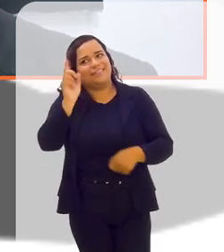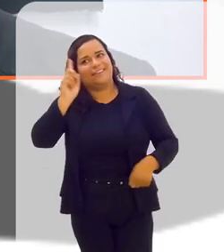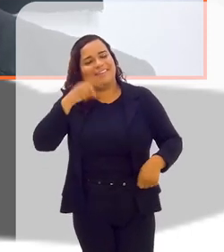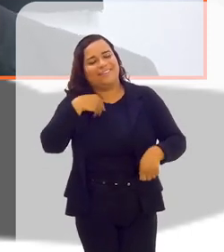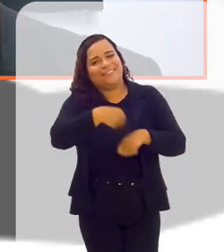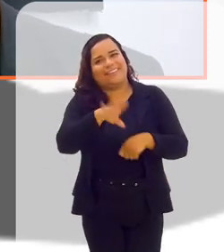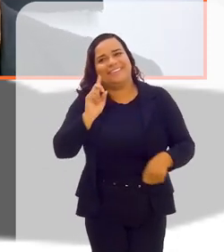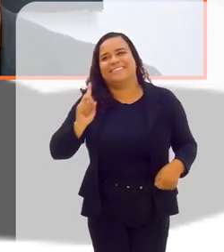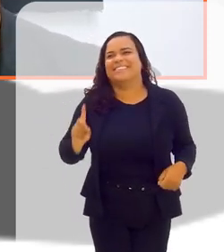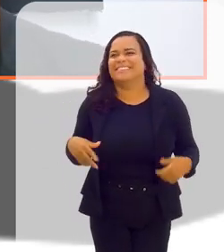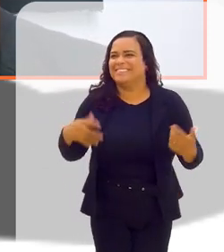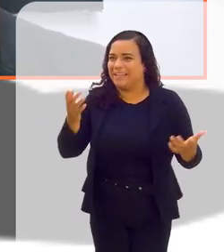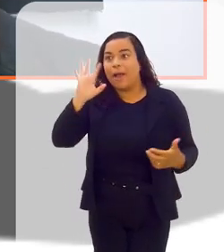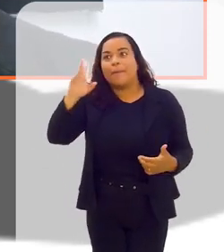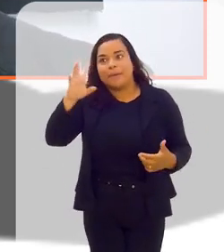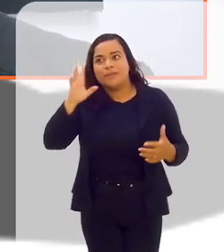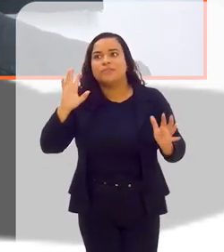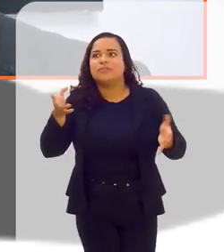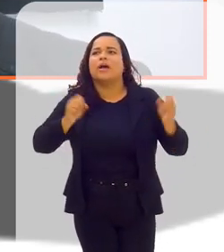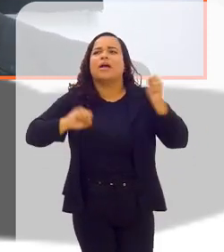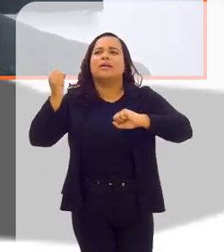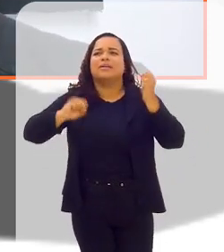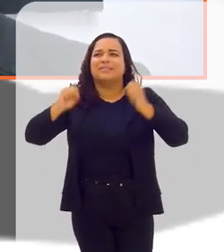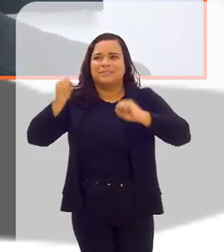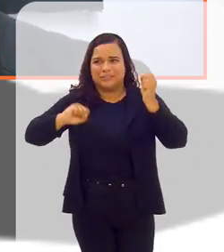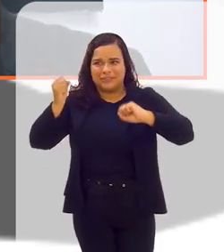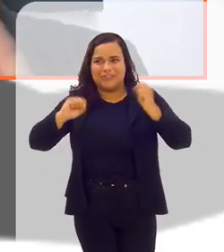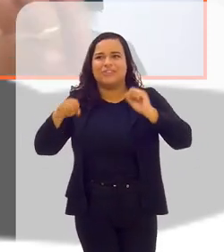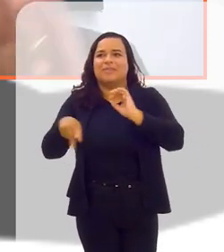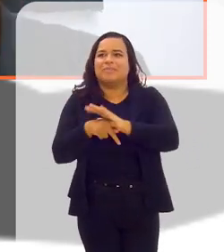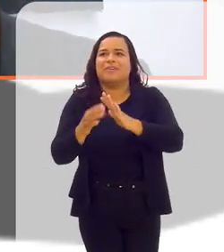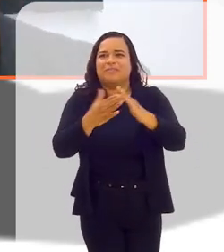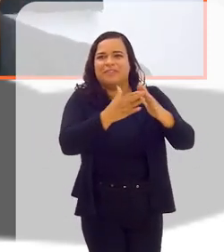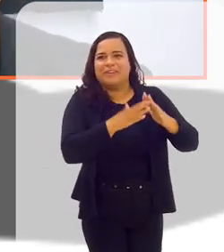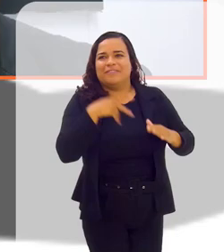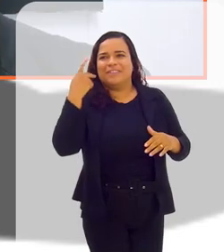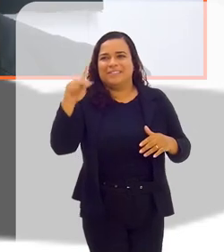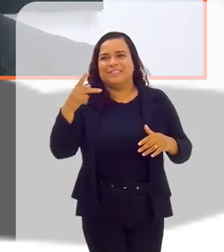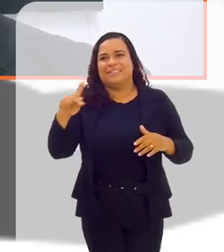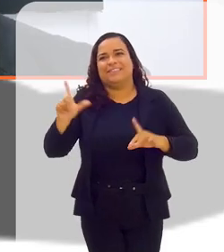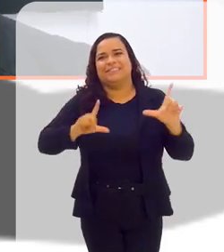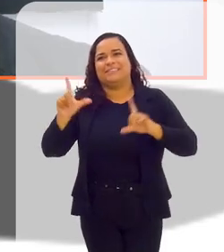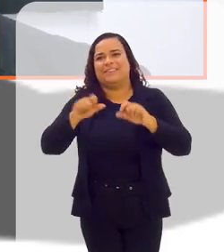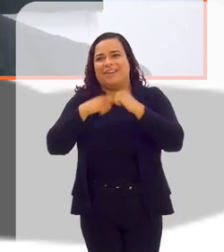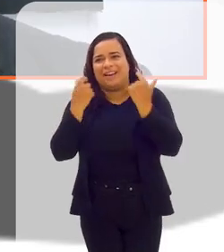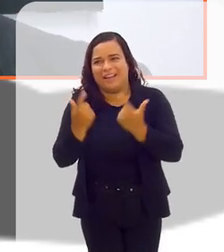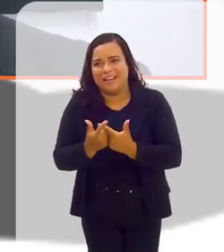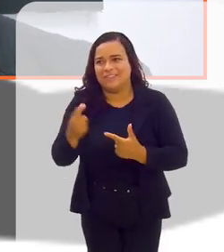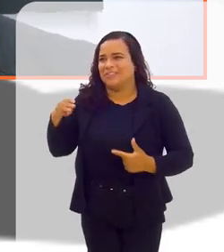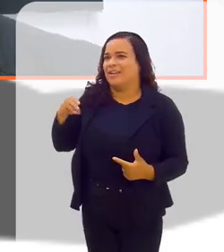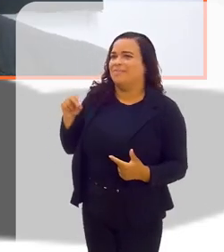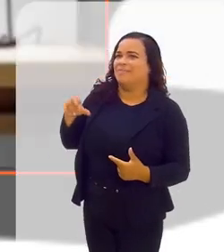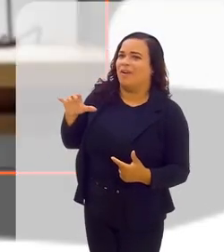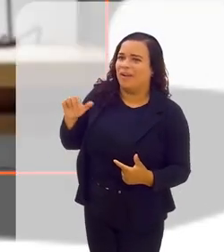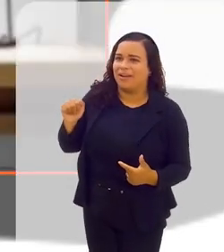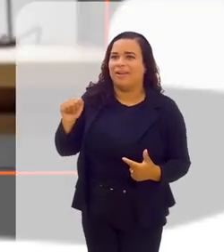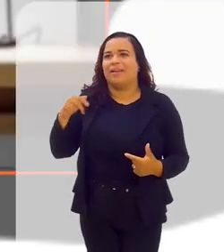não, hein, Érico? Ah, mas já pensou ter uma indústria para favela, vai ter via Leste? Da hora, Mônica, legal.